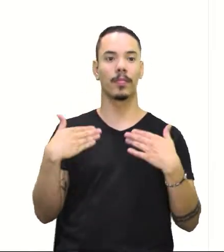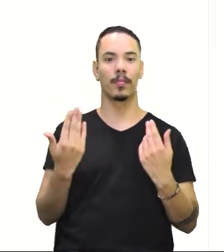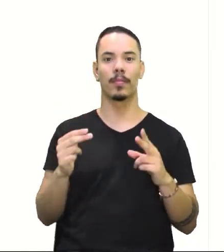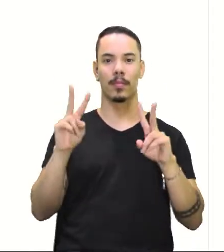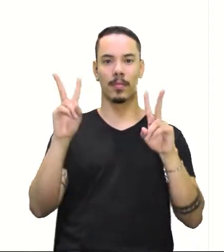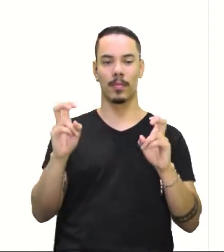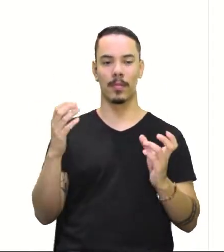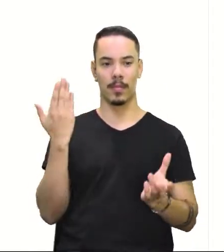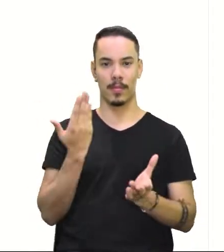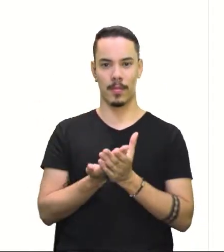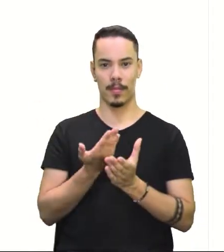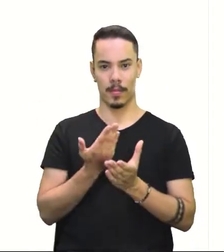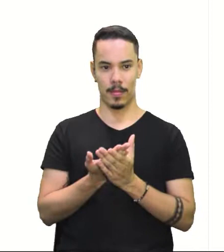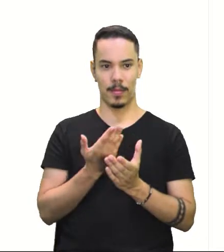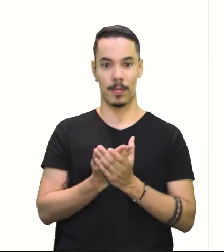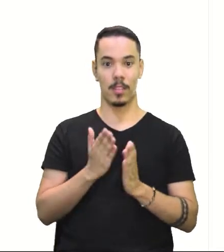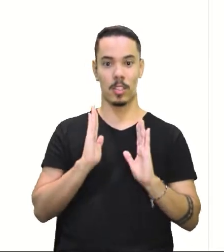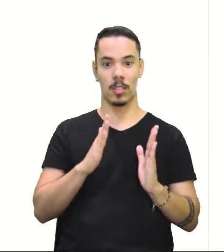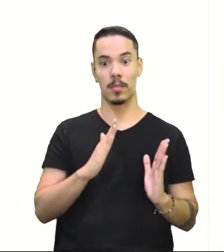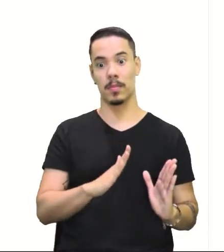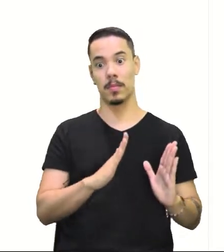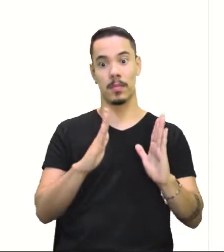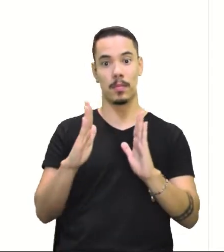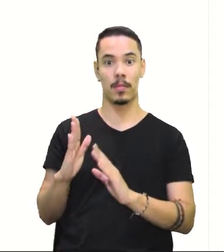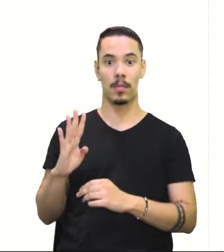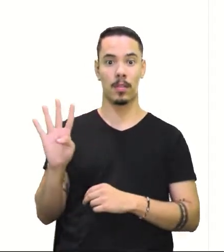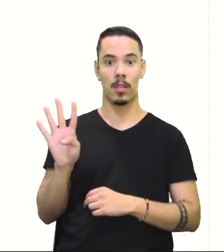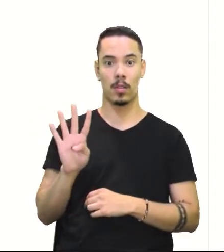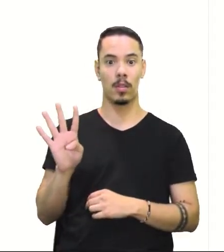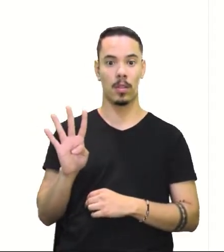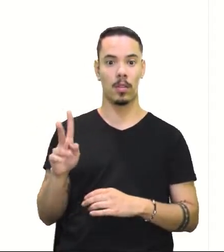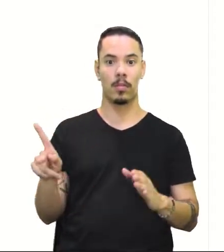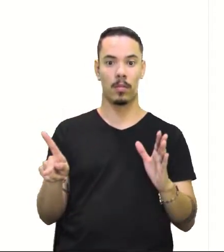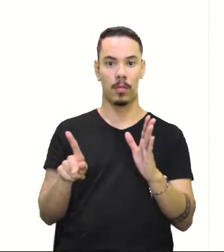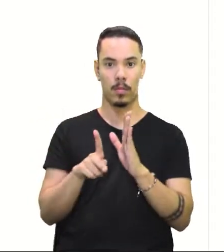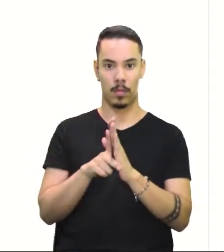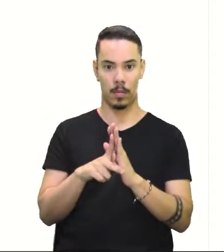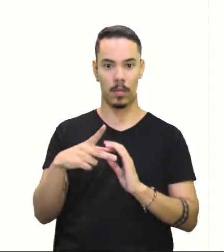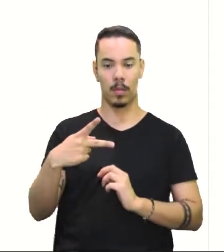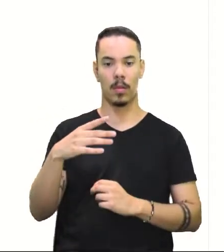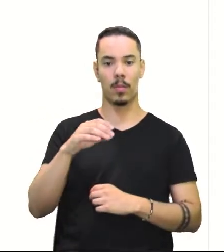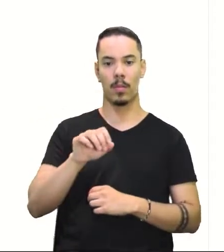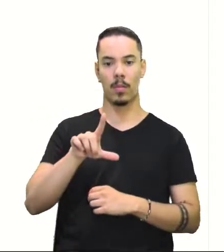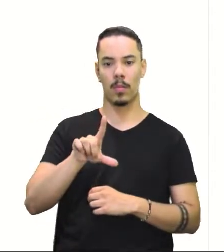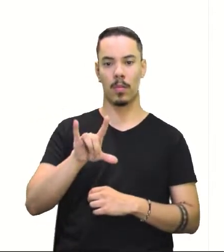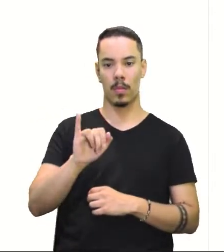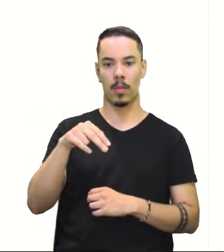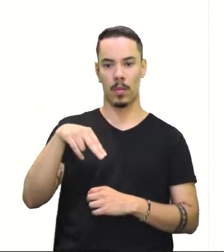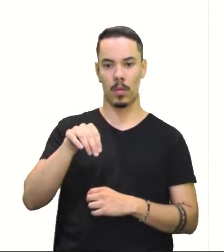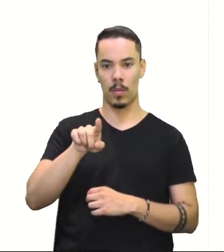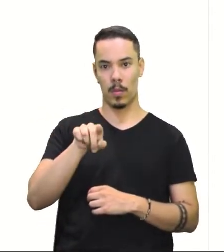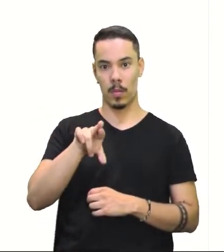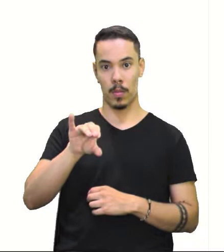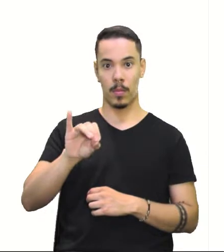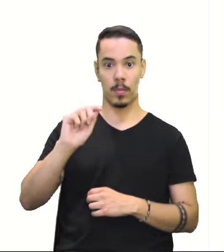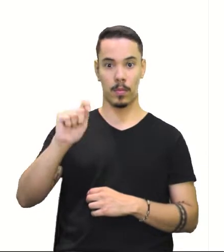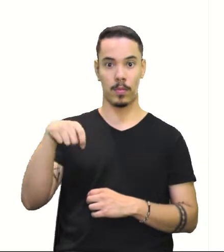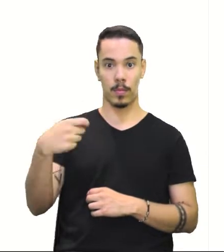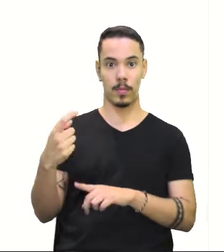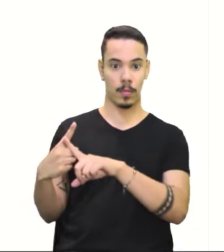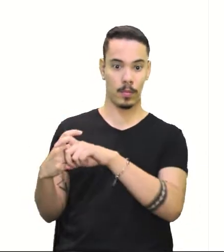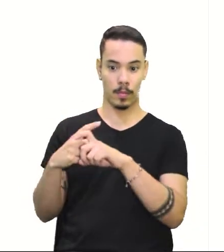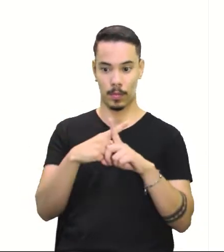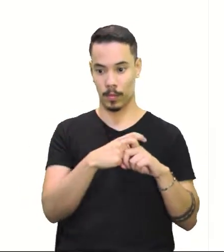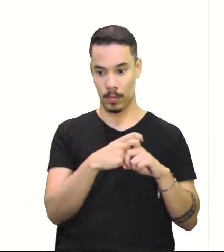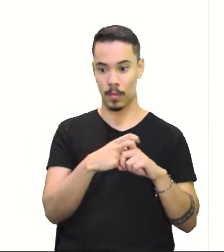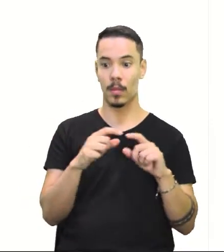da aula, né? A gente está na parte 4 de polinômios, saindo da nossa cartola mágica na magia dos números. Vamos